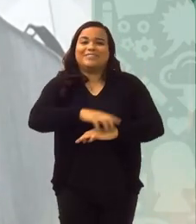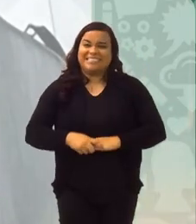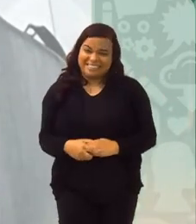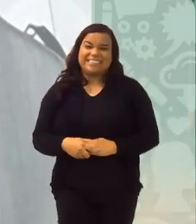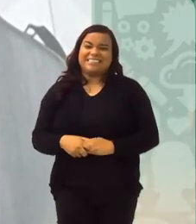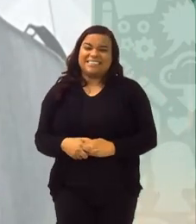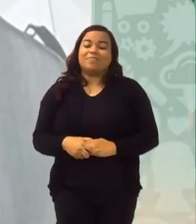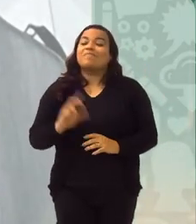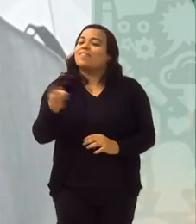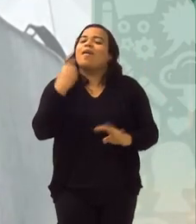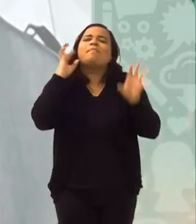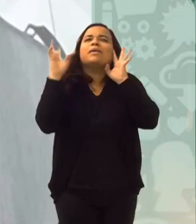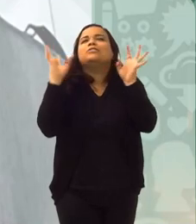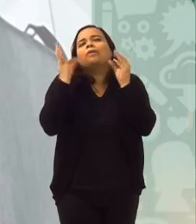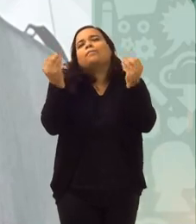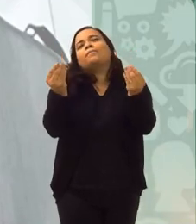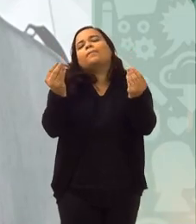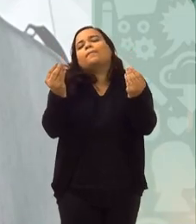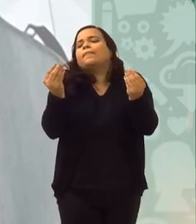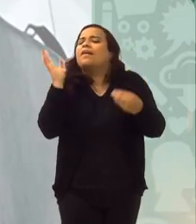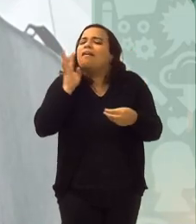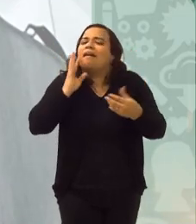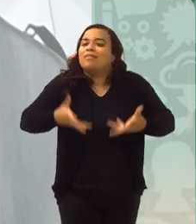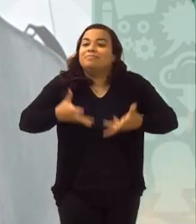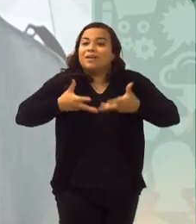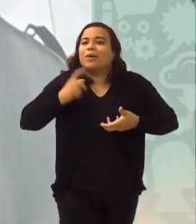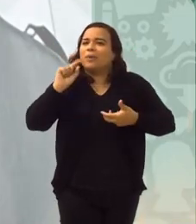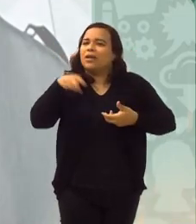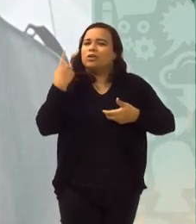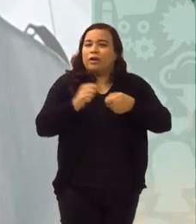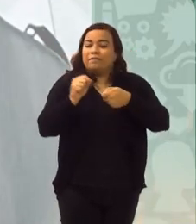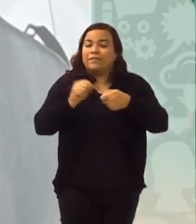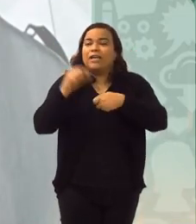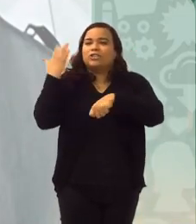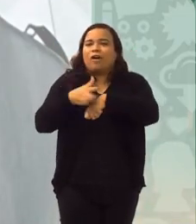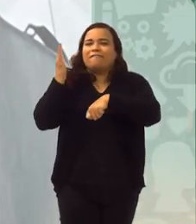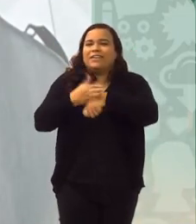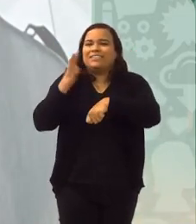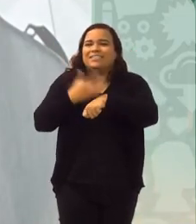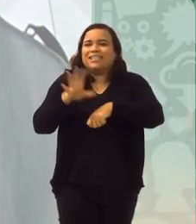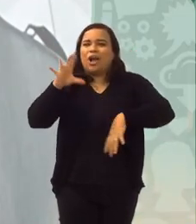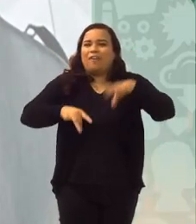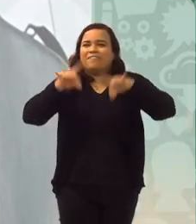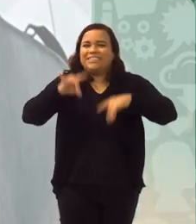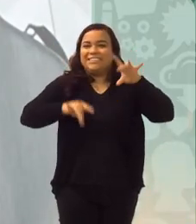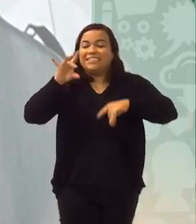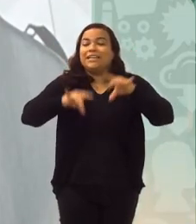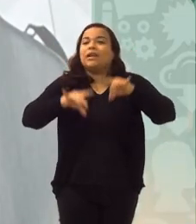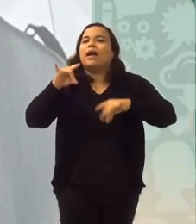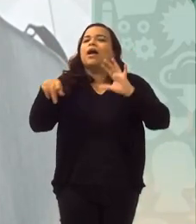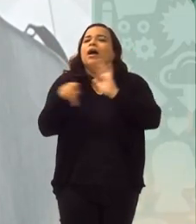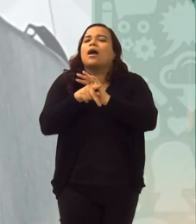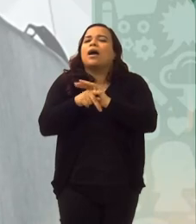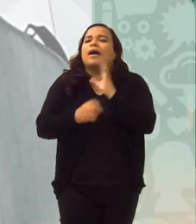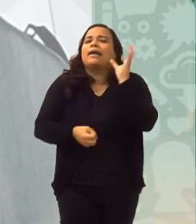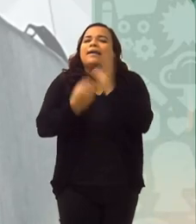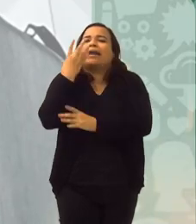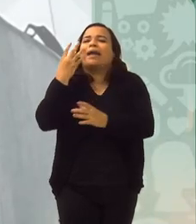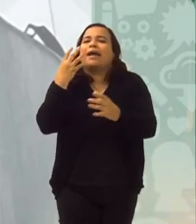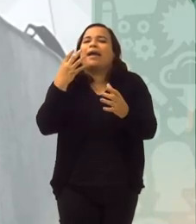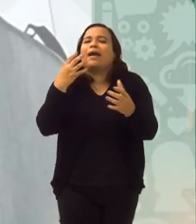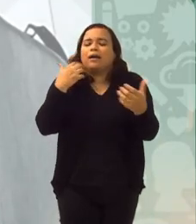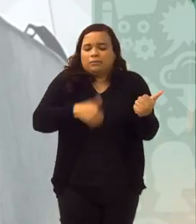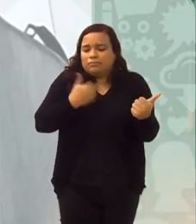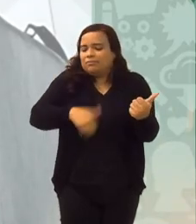loucura, mas deu muito certo. A gente pensou, e foi muito legal que nós fizemos uma oficina